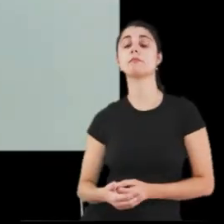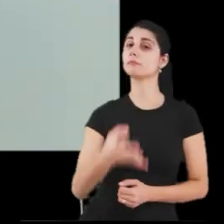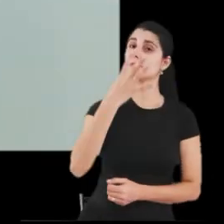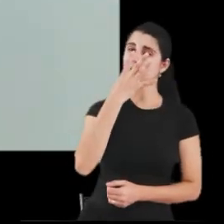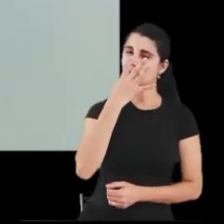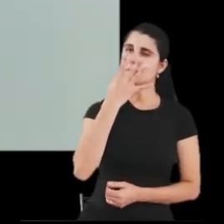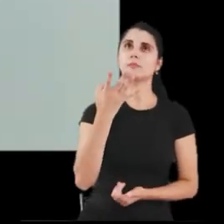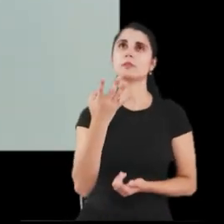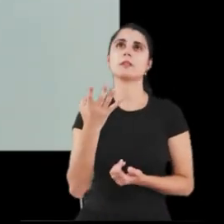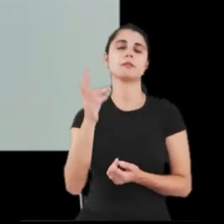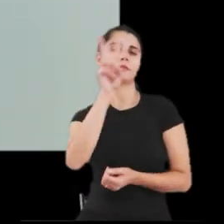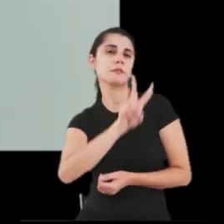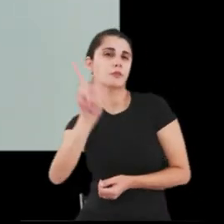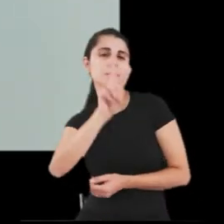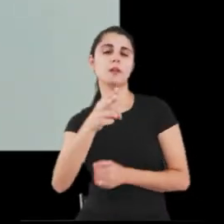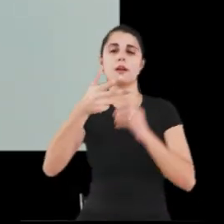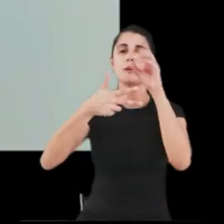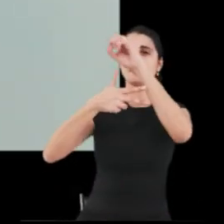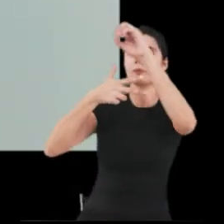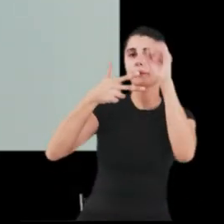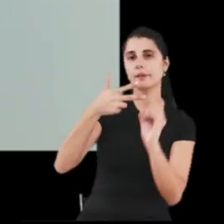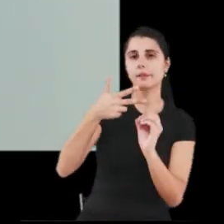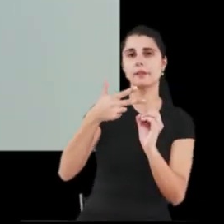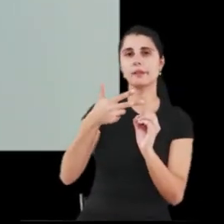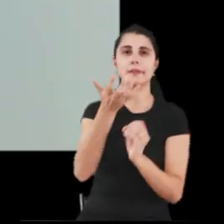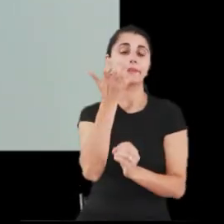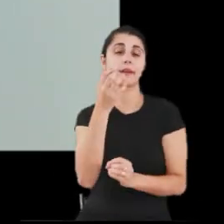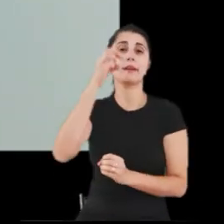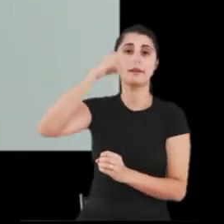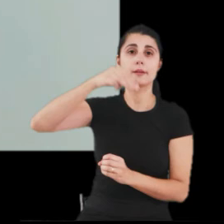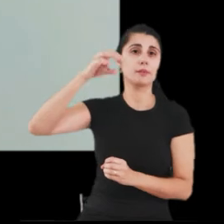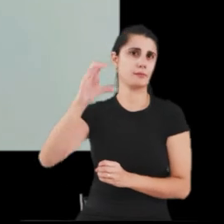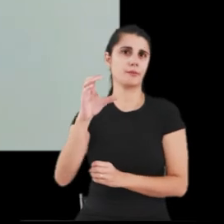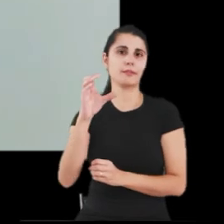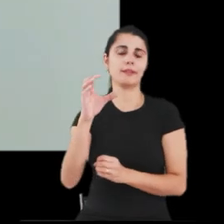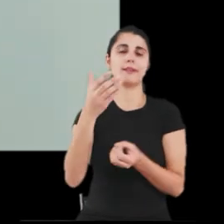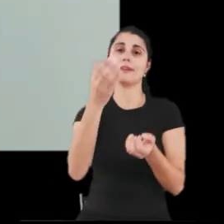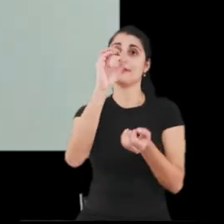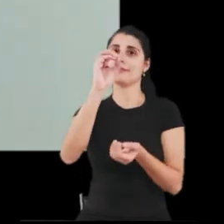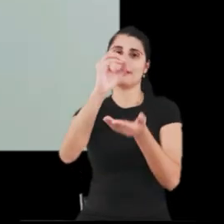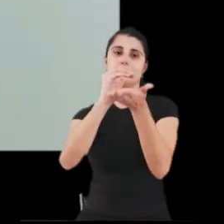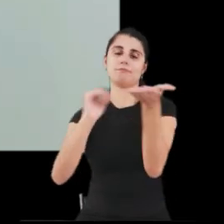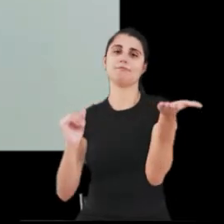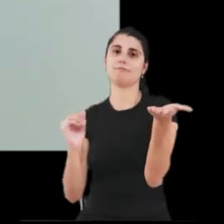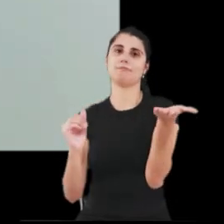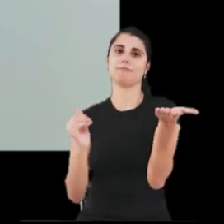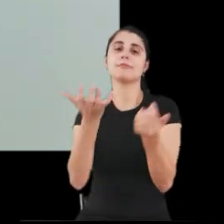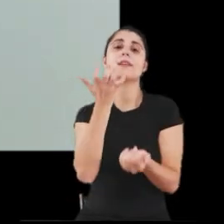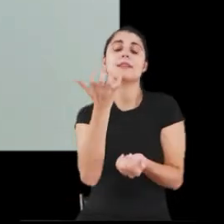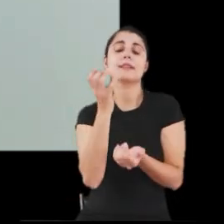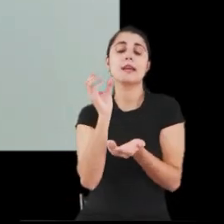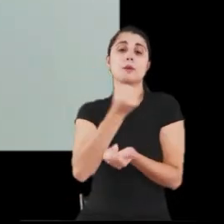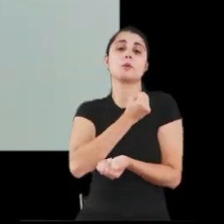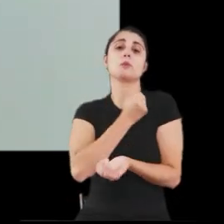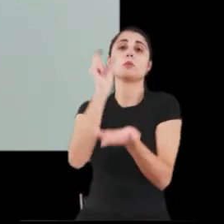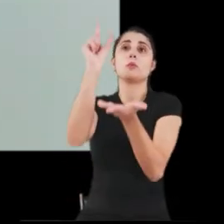Observe que, quando o vestibular, o Enem, pede o MMC, ele não quer o zero. Ele quer o mínimo múltiplo